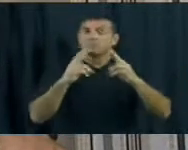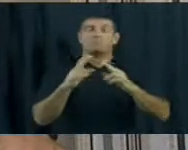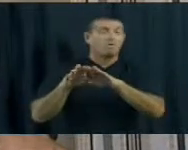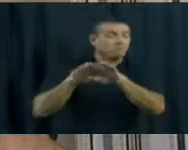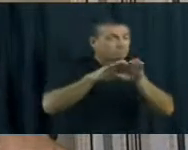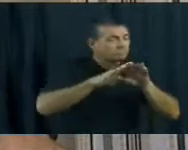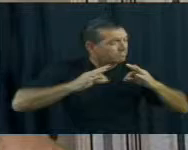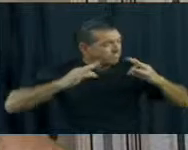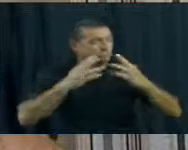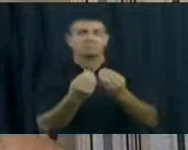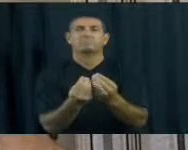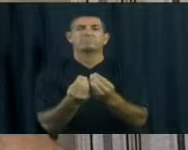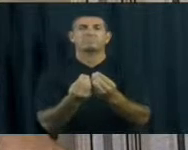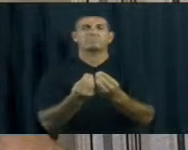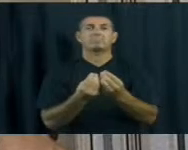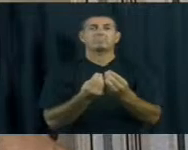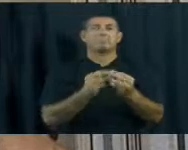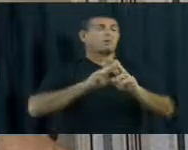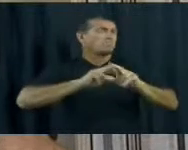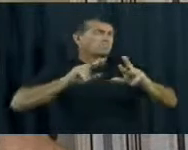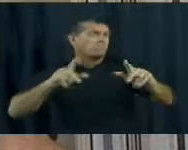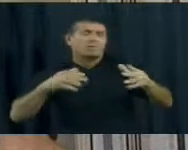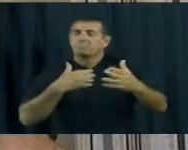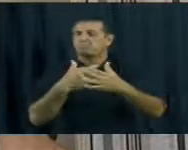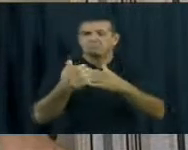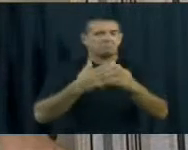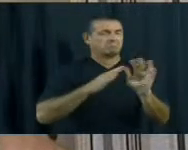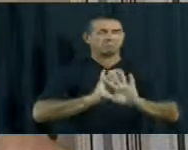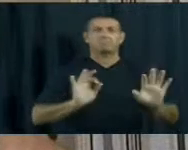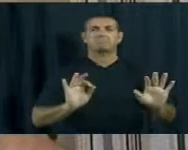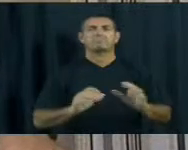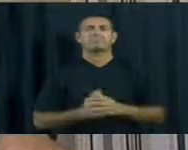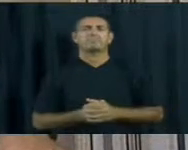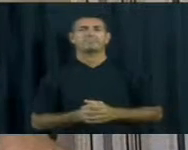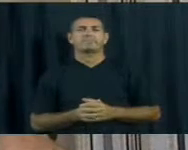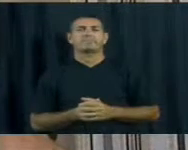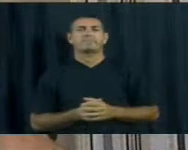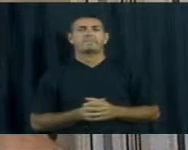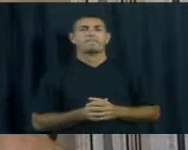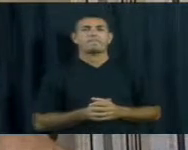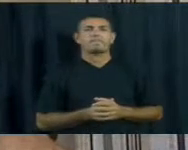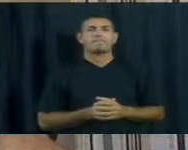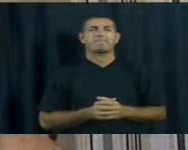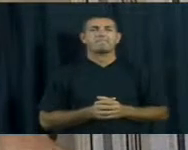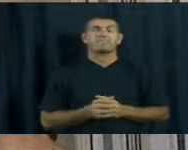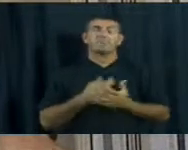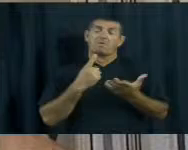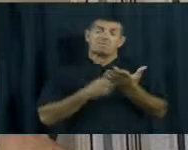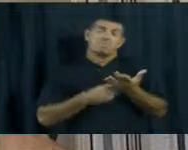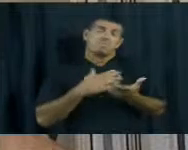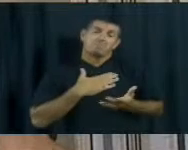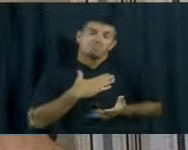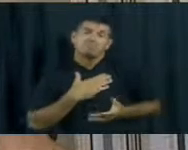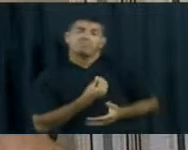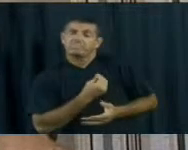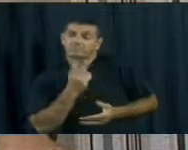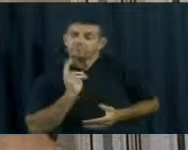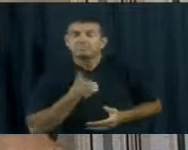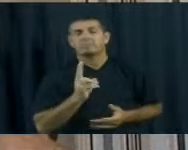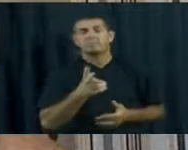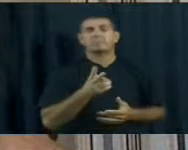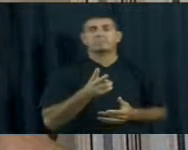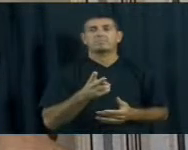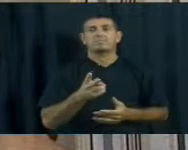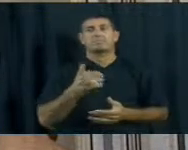da sequela ou da diferença que ela possa ter. Tá? Então, esse sempre foi a minha missão,